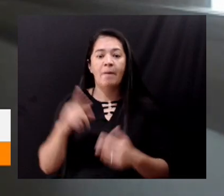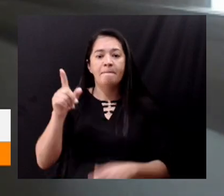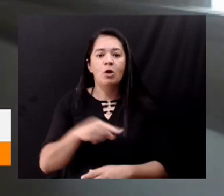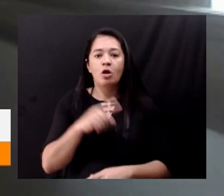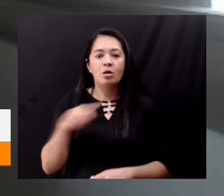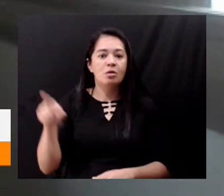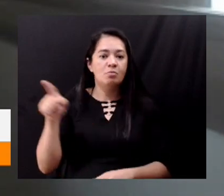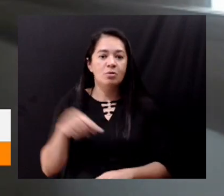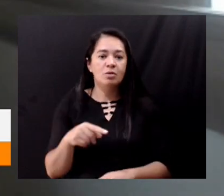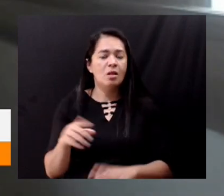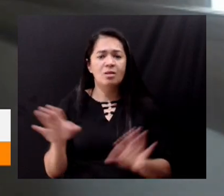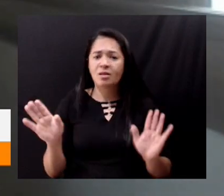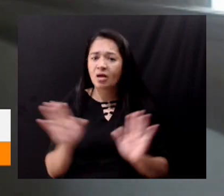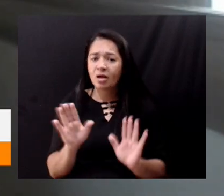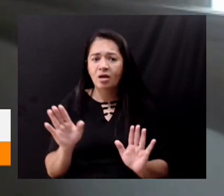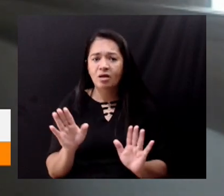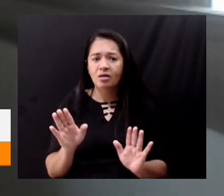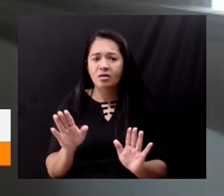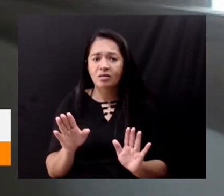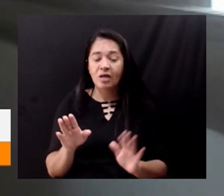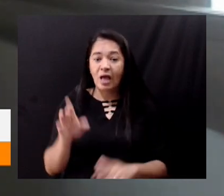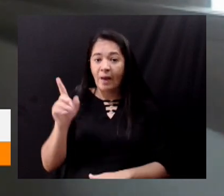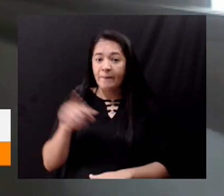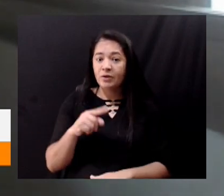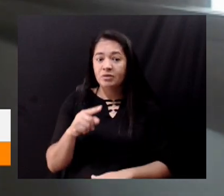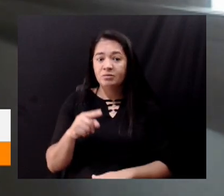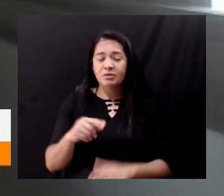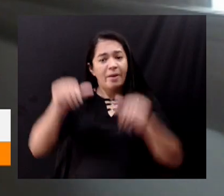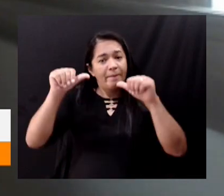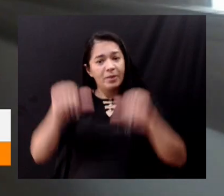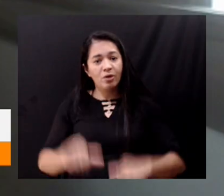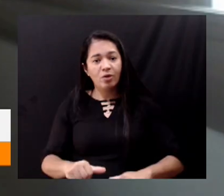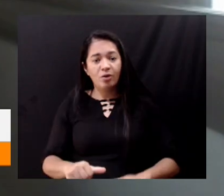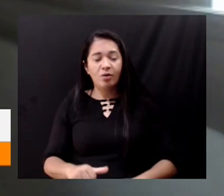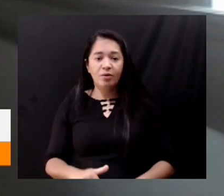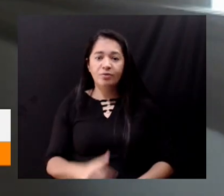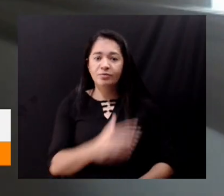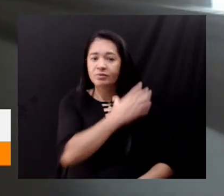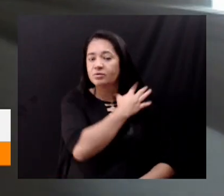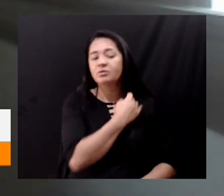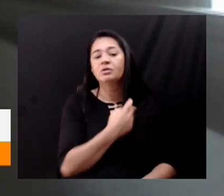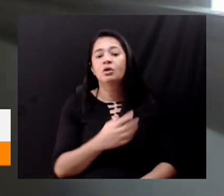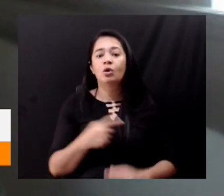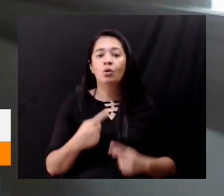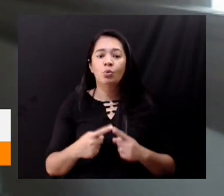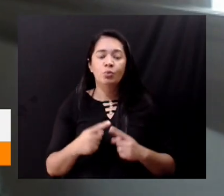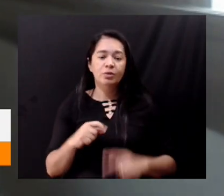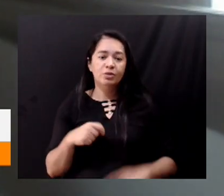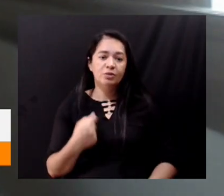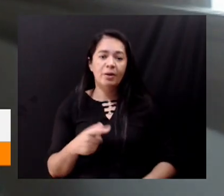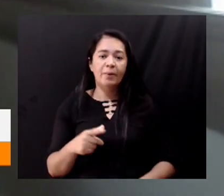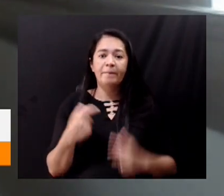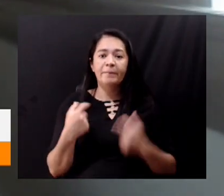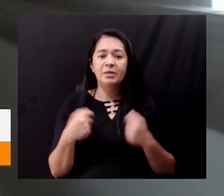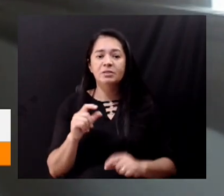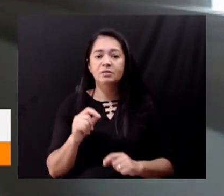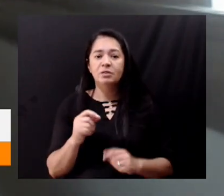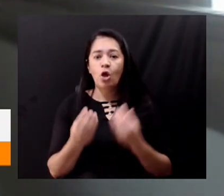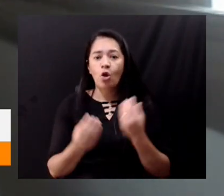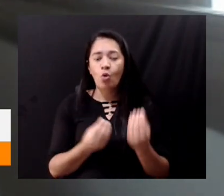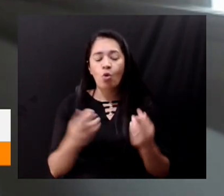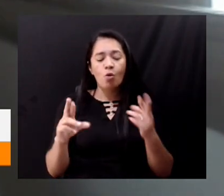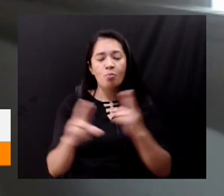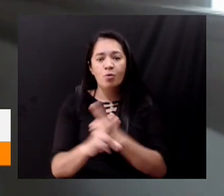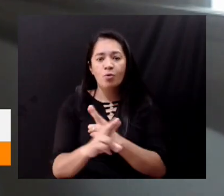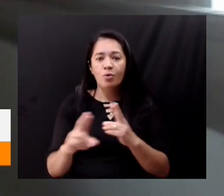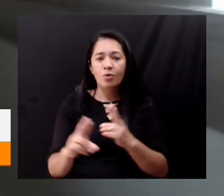proibição gera mais vontade ainda. O que a gente precisa é saber como se relacionar com esse alimento